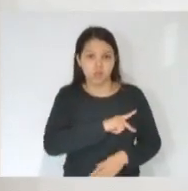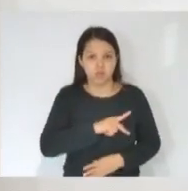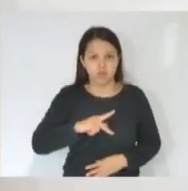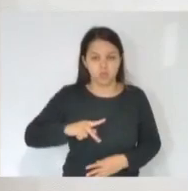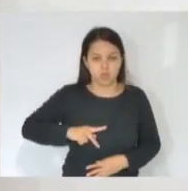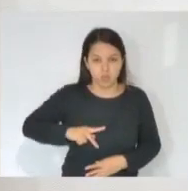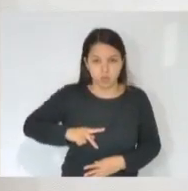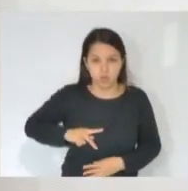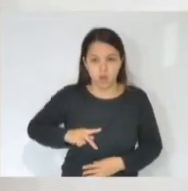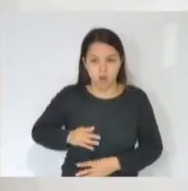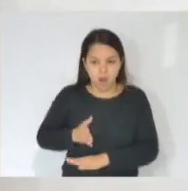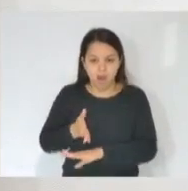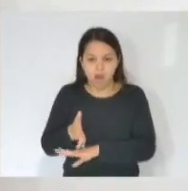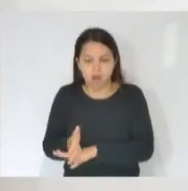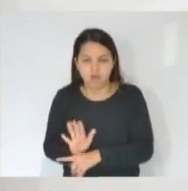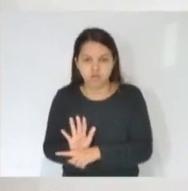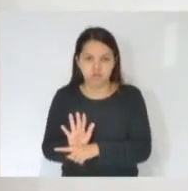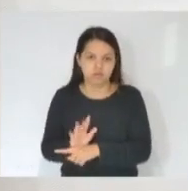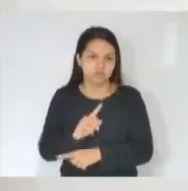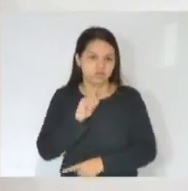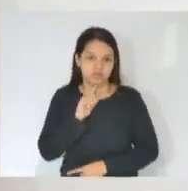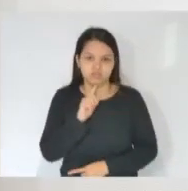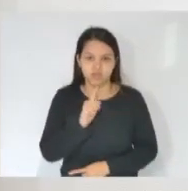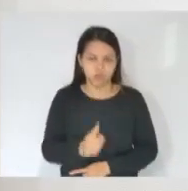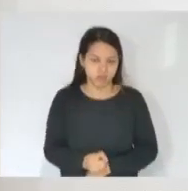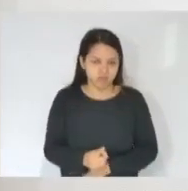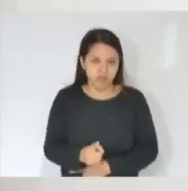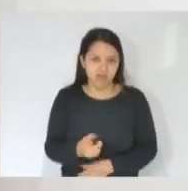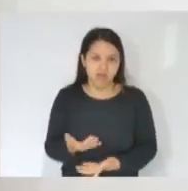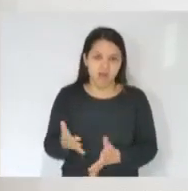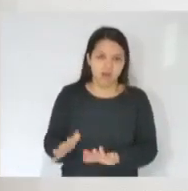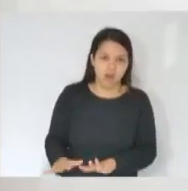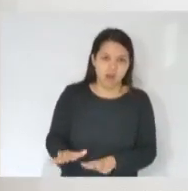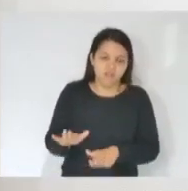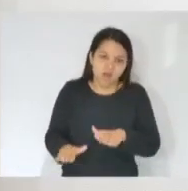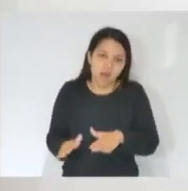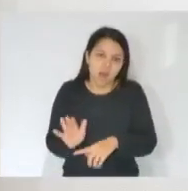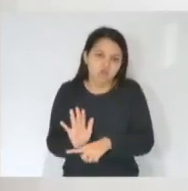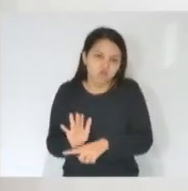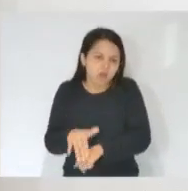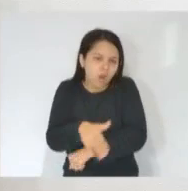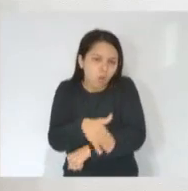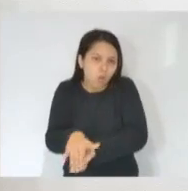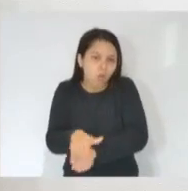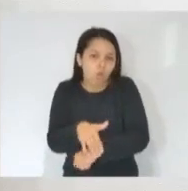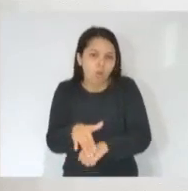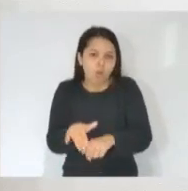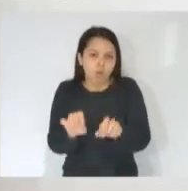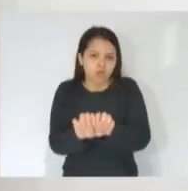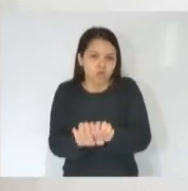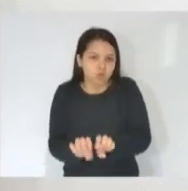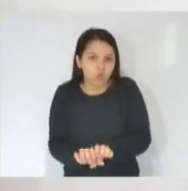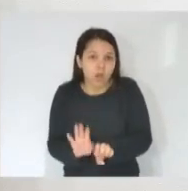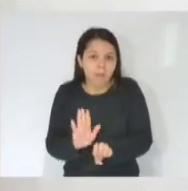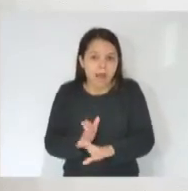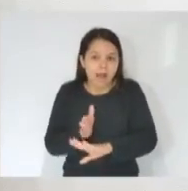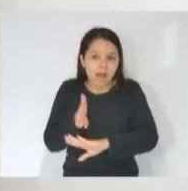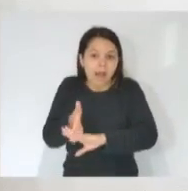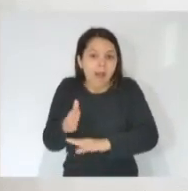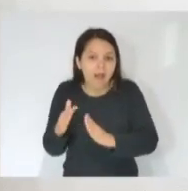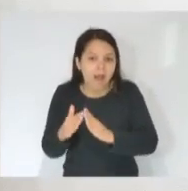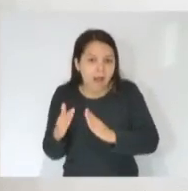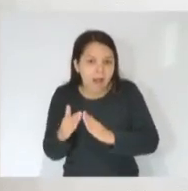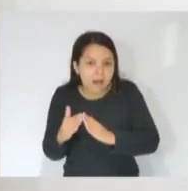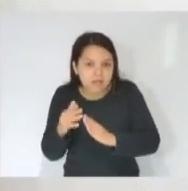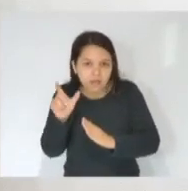até prover uma estrutura, melhorar a sua rua, melhorar a infraestrutura de um município, mas pouco ele entra na casa das pessoas.